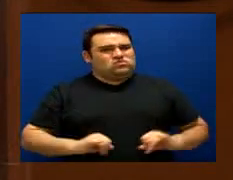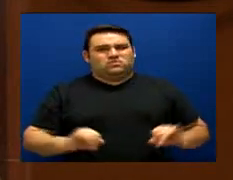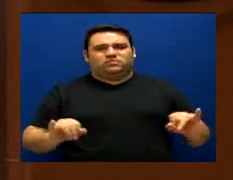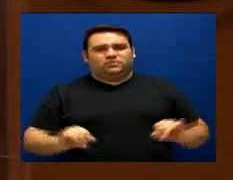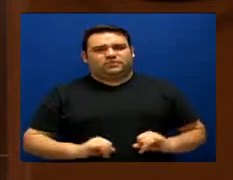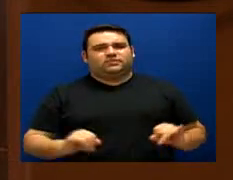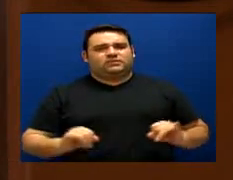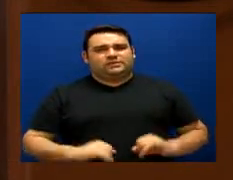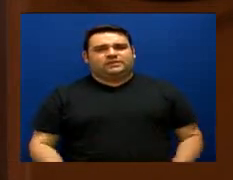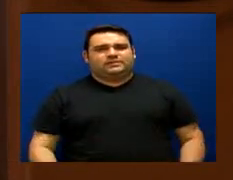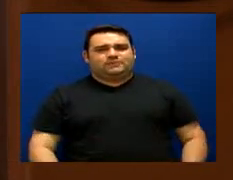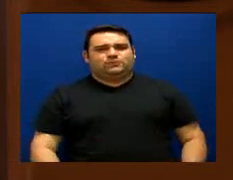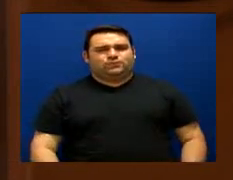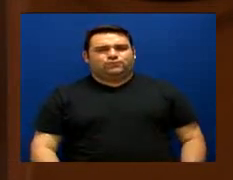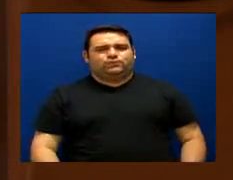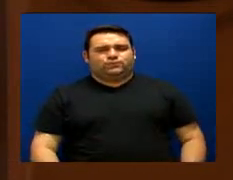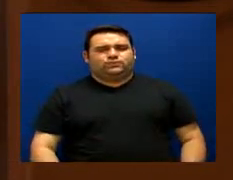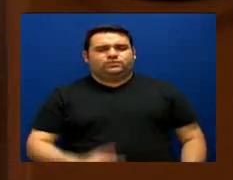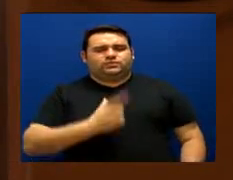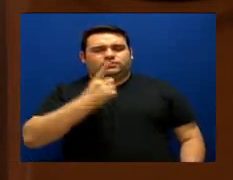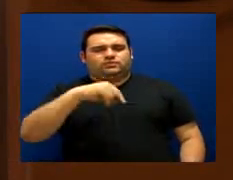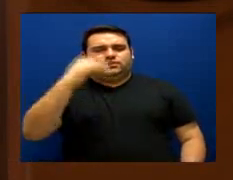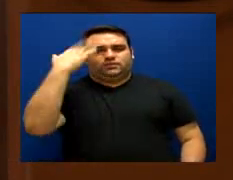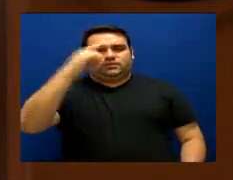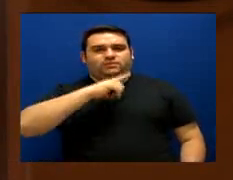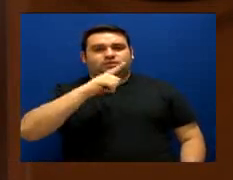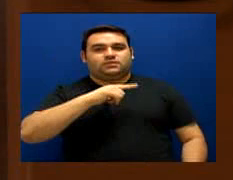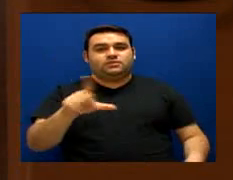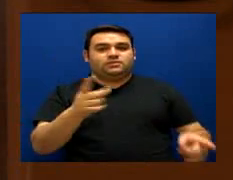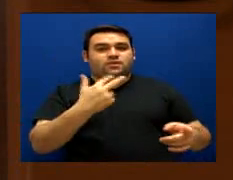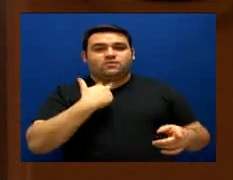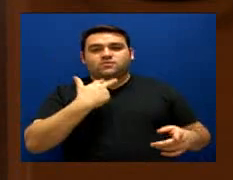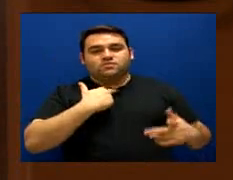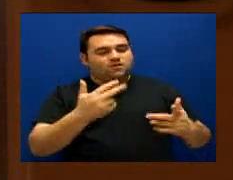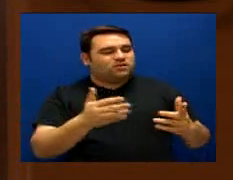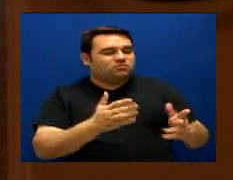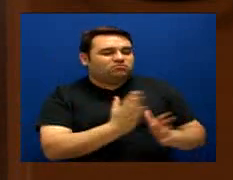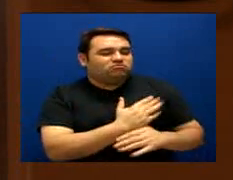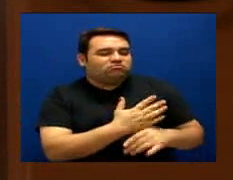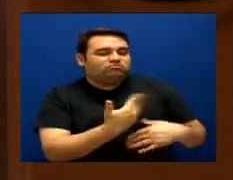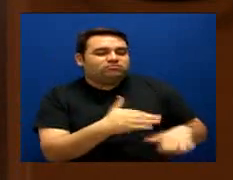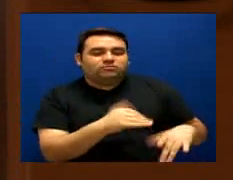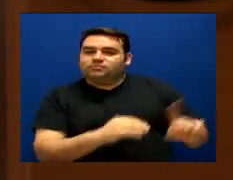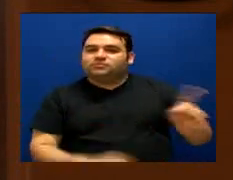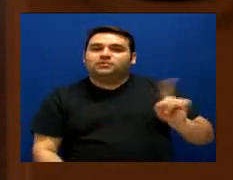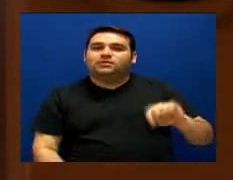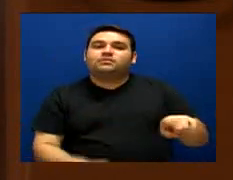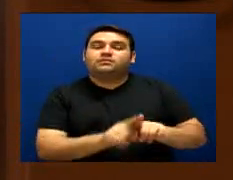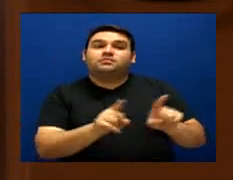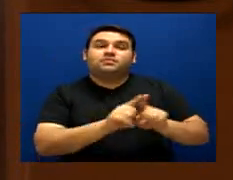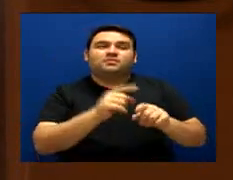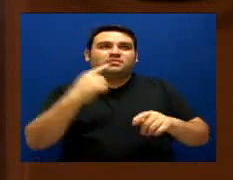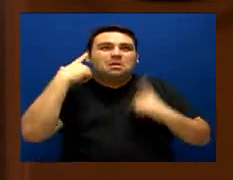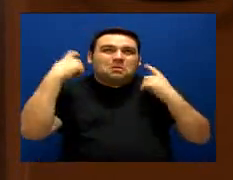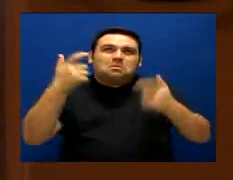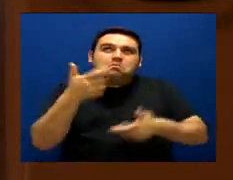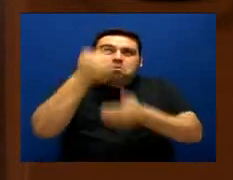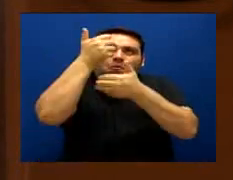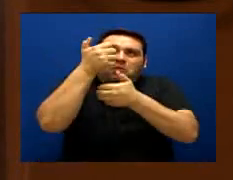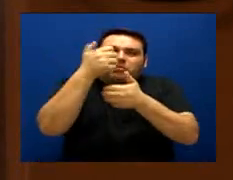animais, nós sabemos disso. Então, realmente não pode deixar isso passar. E a questão dos fogos também, né?